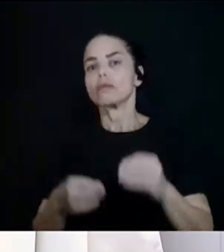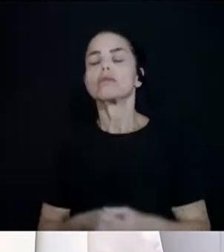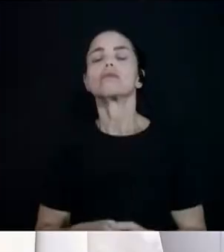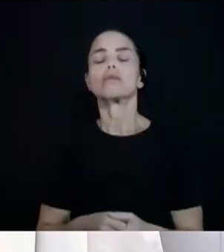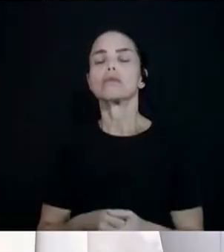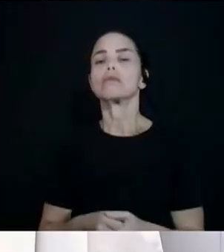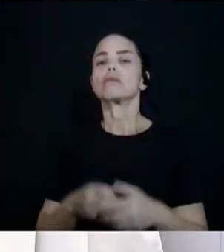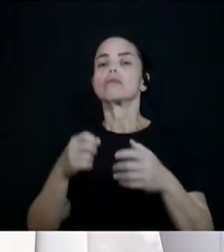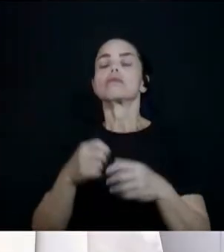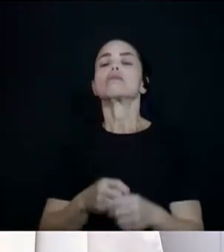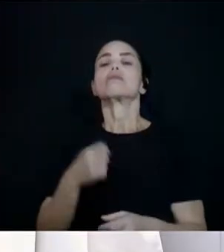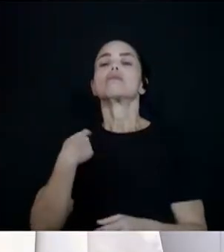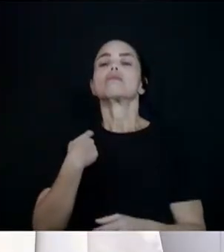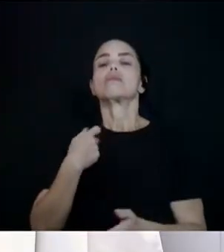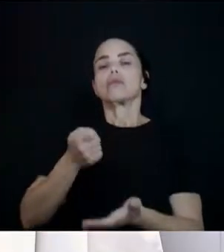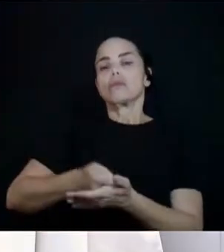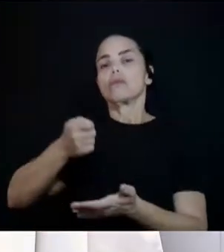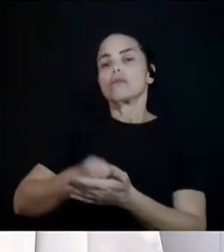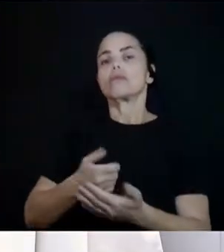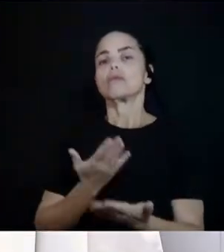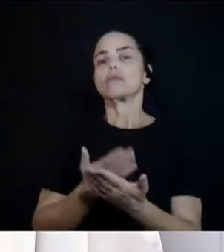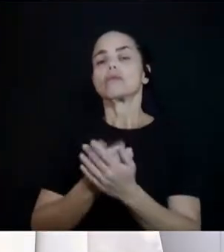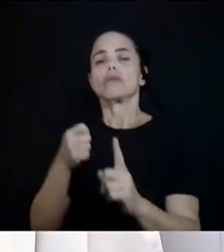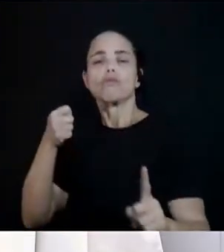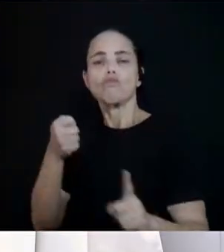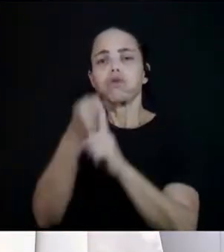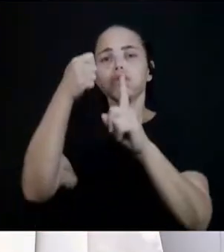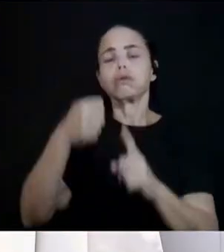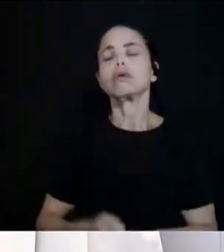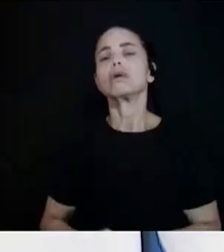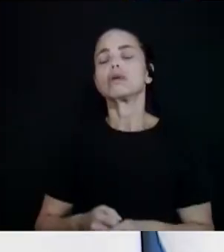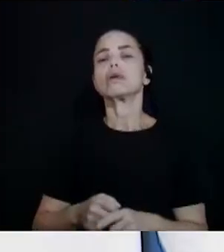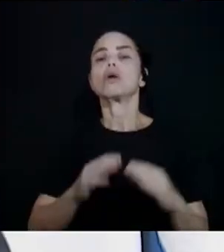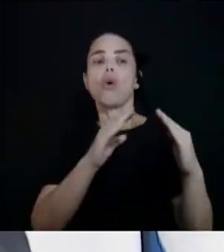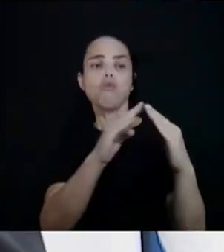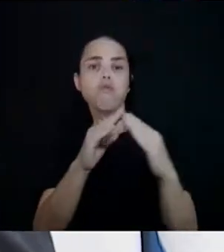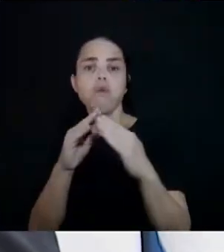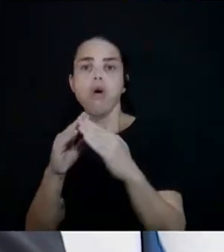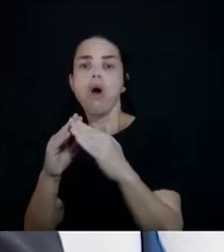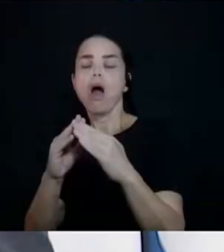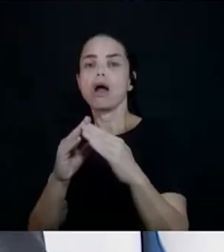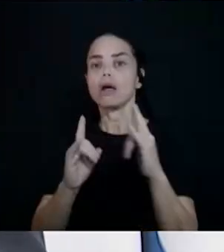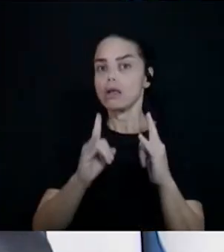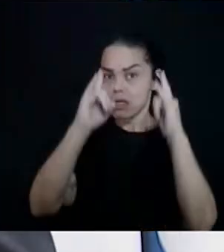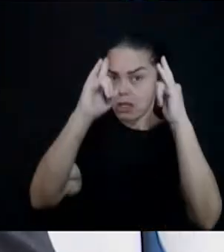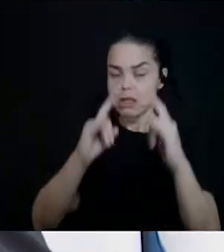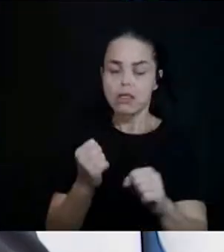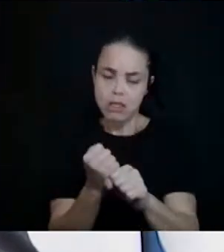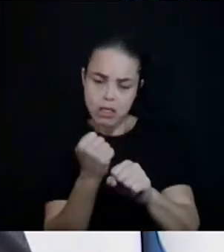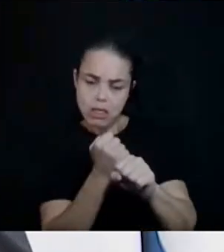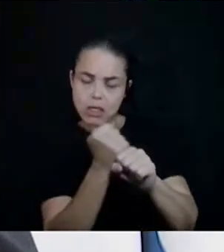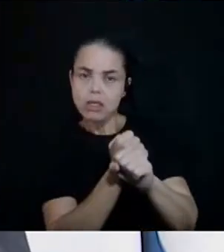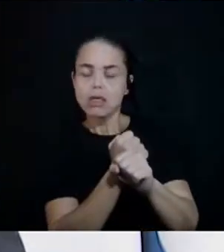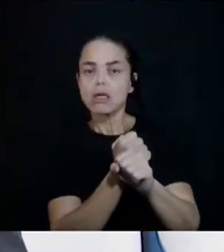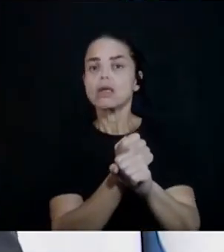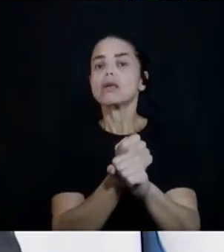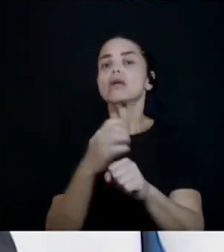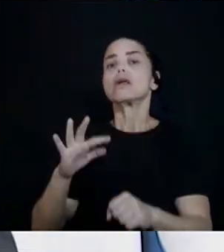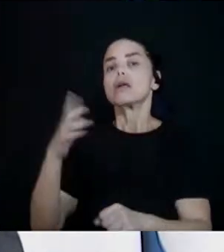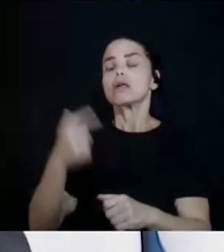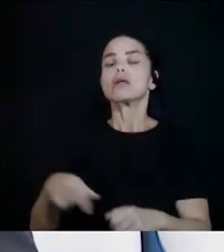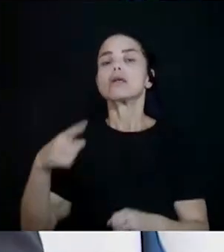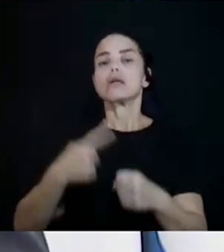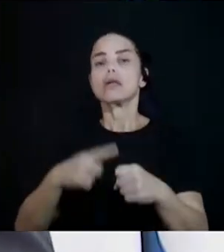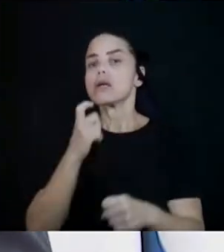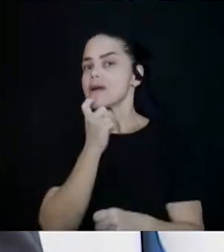disciplina a exigência do estudo de impacto de vizinhança. Toda obra que vai ser executada na cidade de